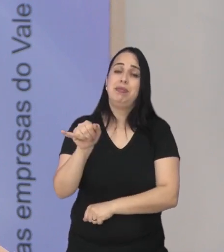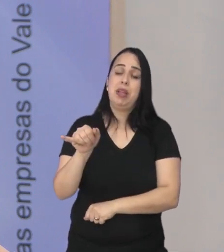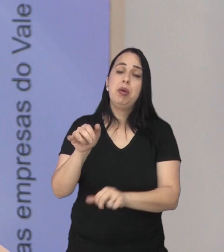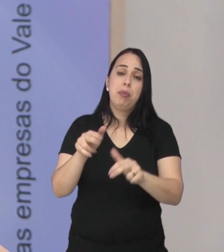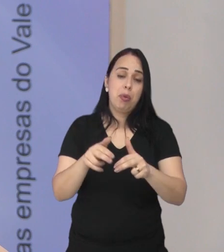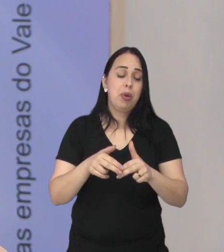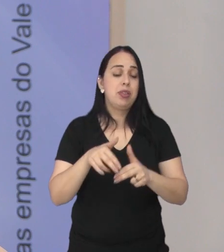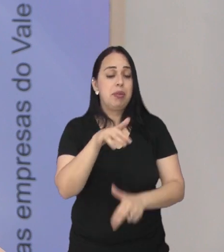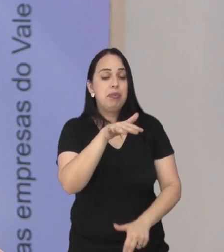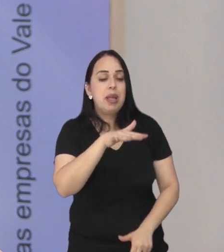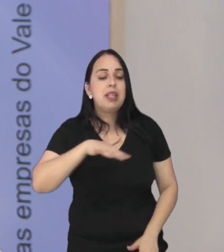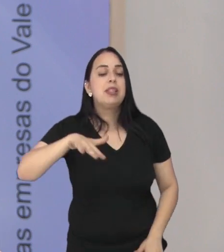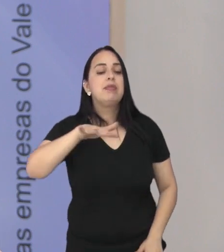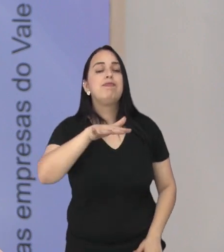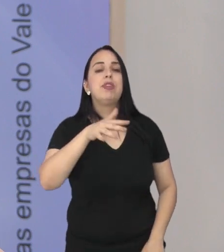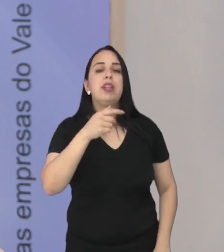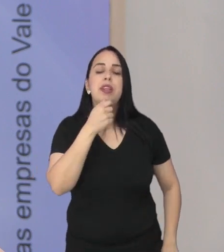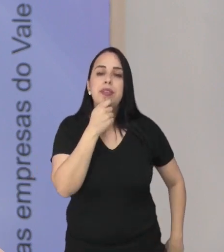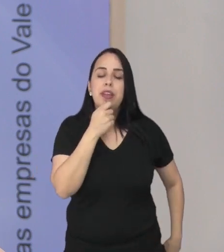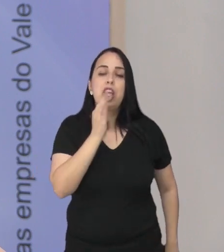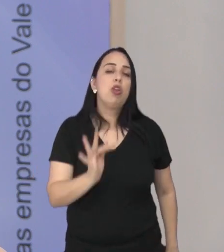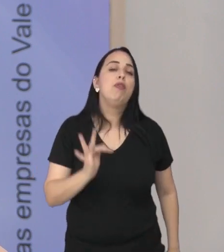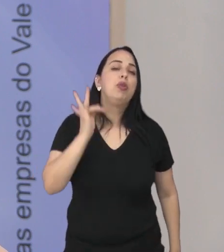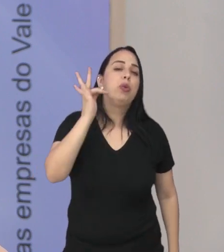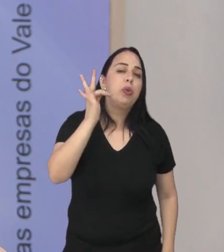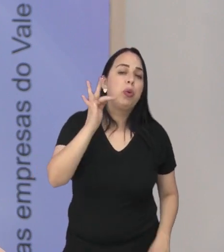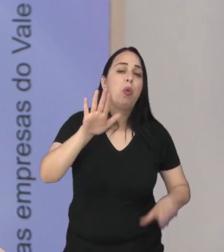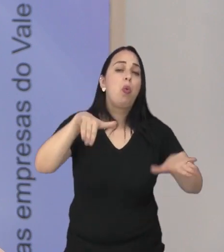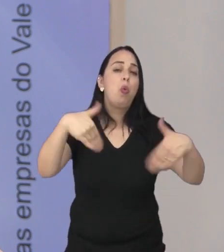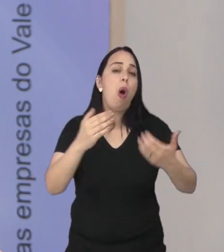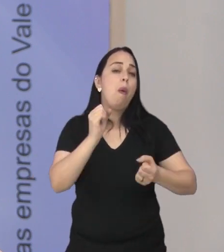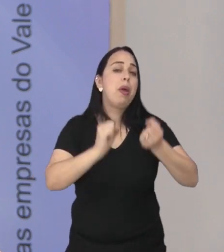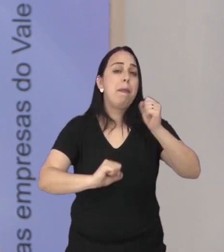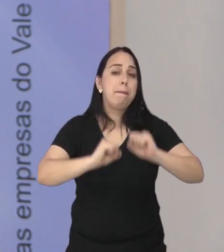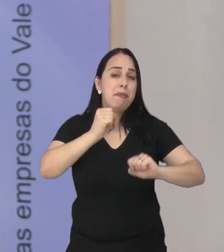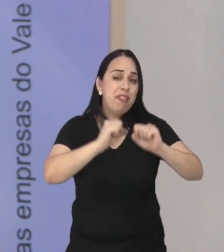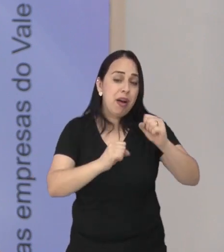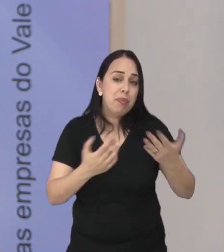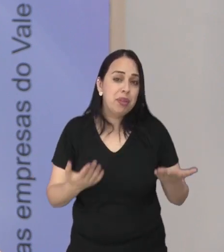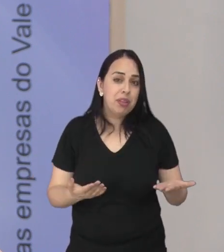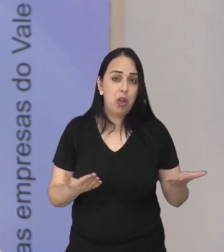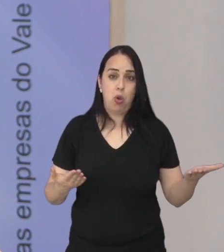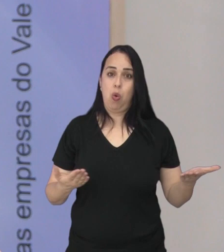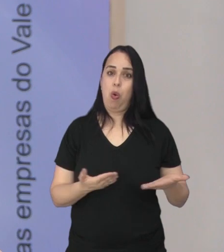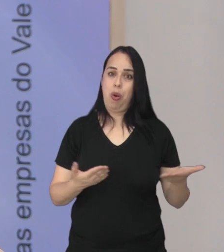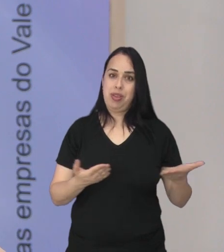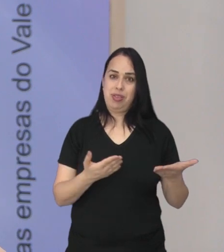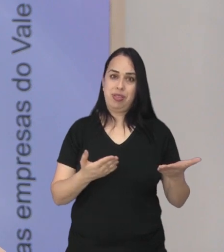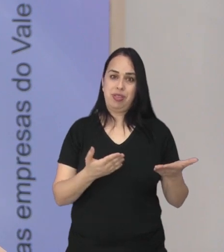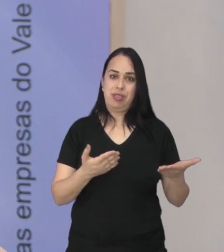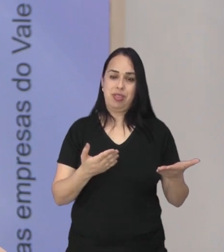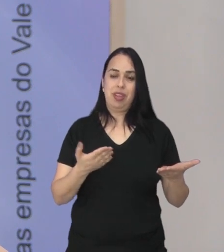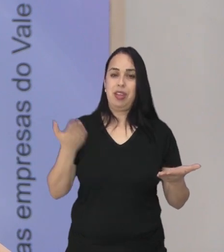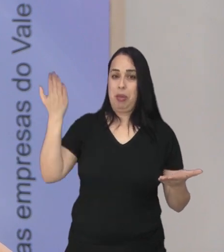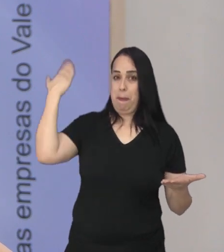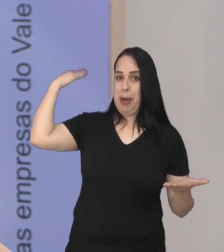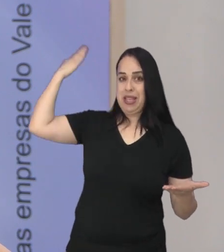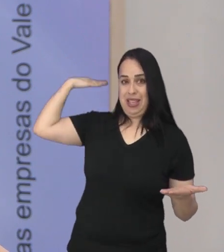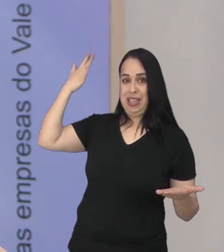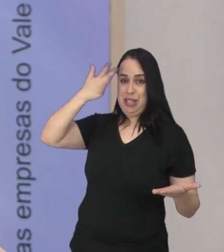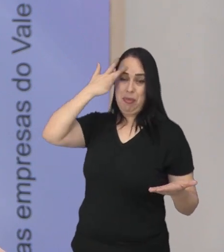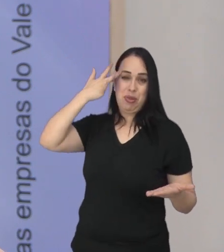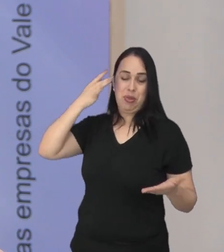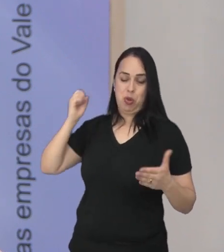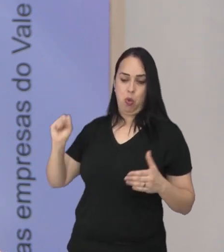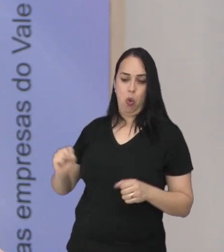anos. Então, nós temos que começar a olhar a região, o que nós vamos deixar para o futuro. Porque nós vivemos hoje numa cidade que